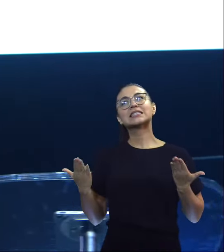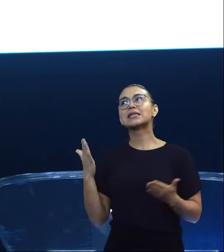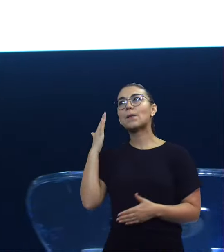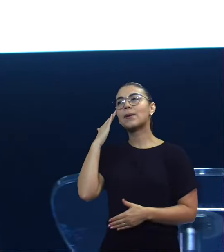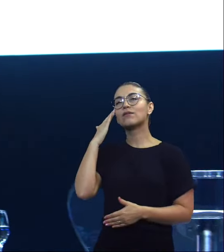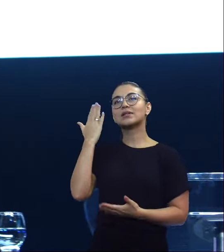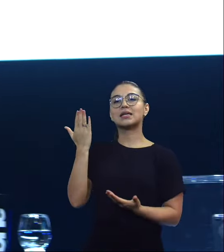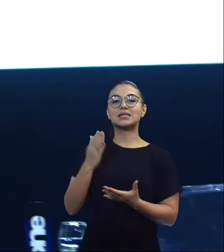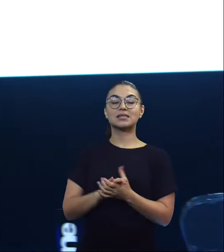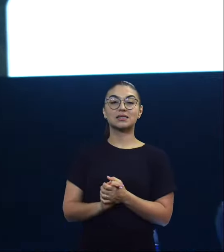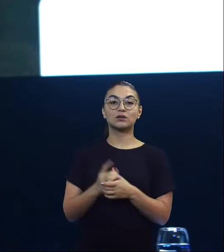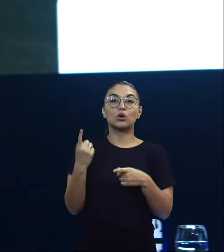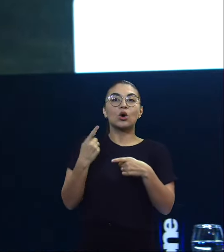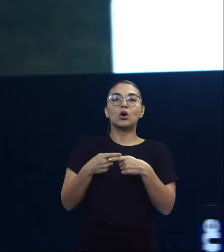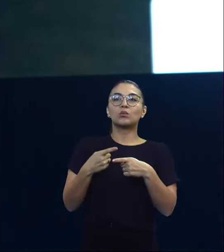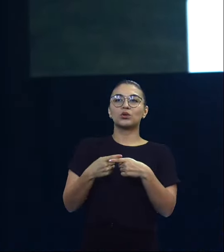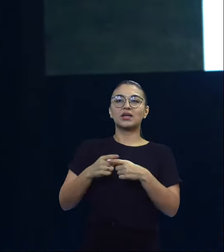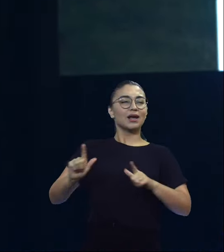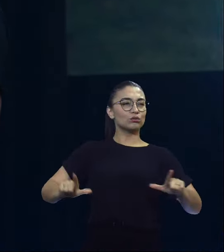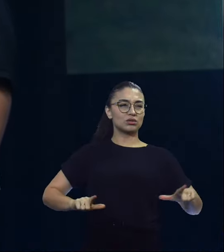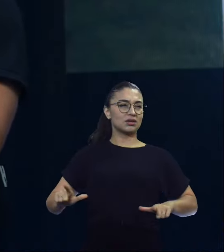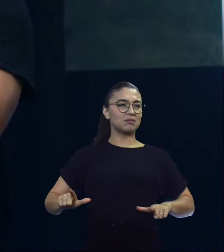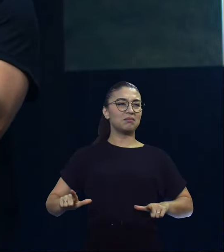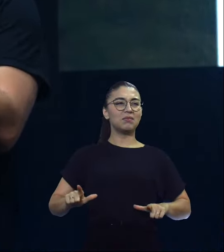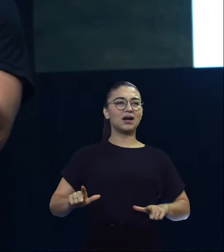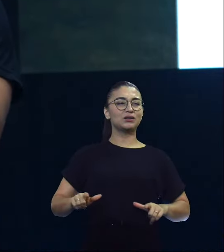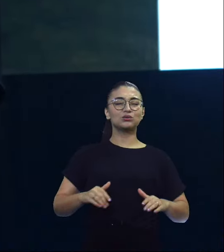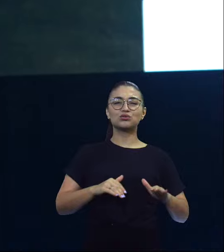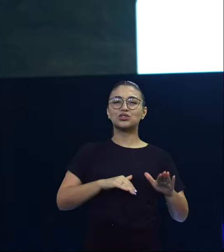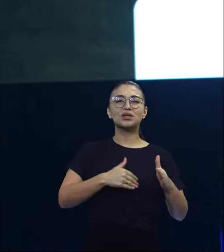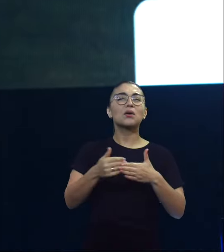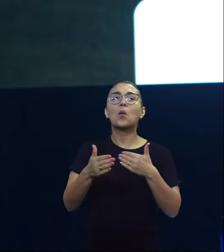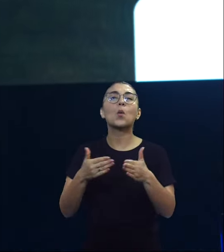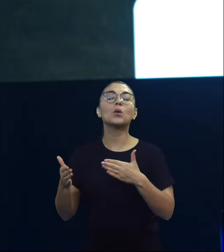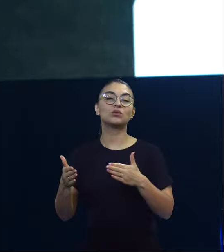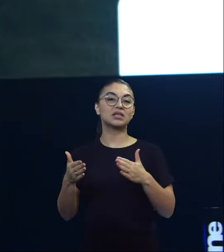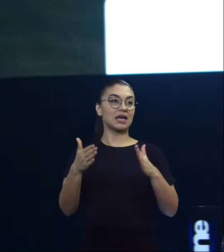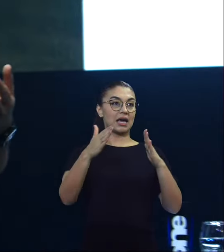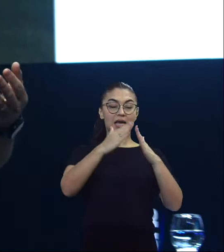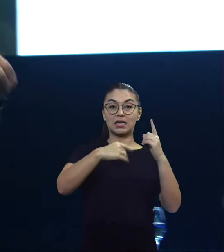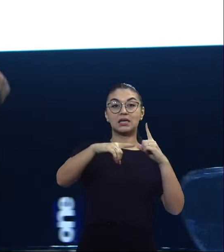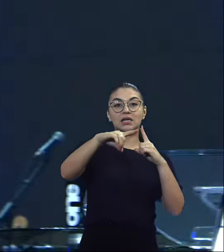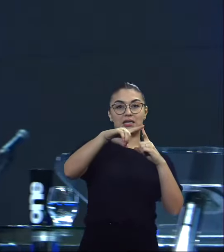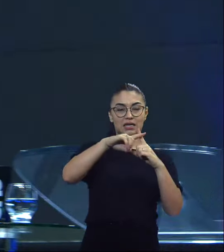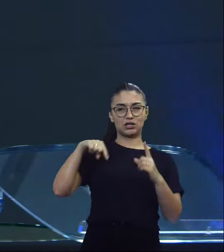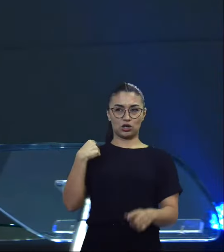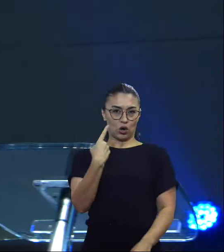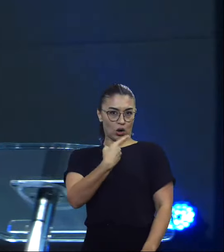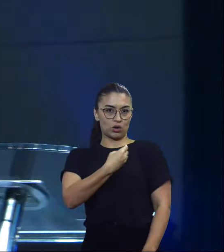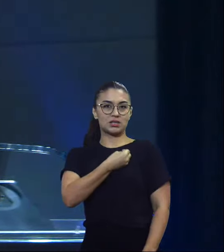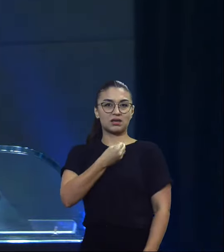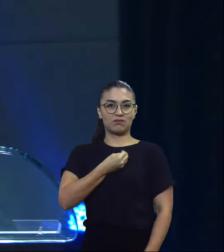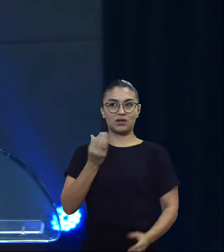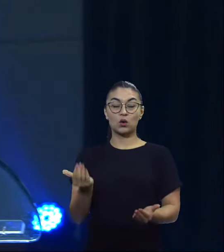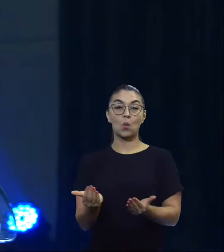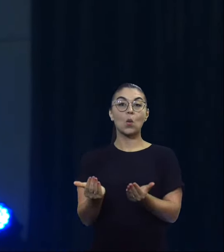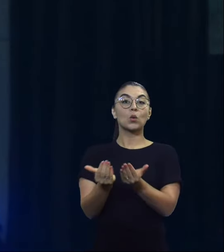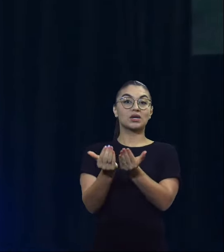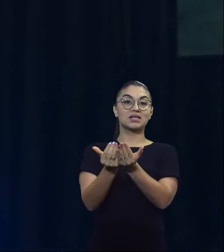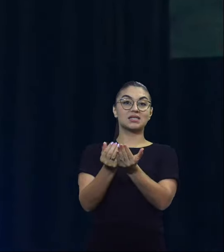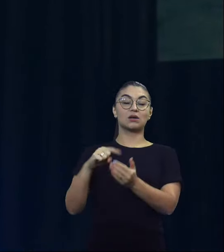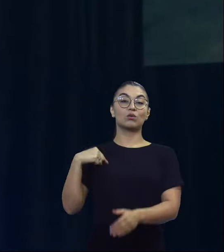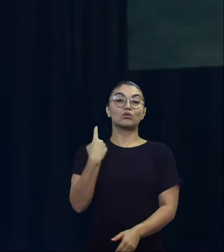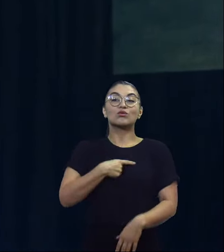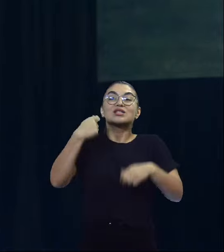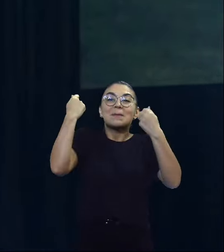porque nos trabalhos de qualquer igreja, ministério, até na tua vida como indivíduo cristão, a gente precisa ter um olhar para o futuro, um olhar